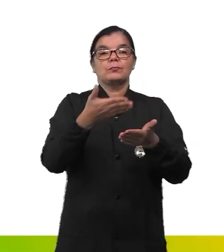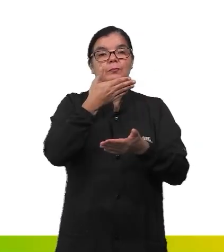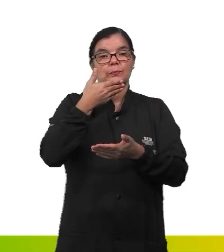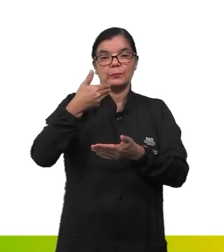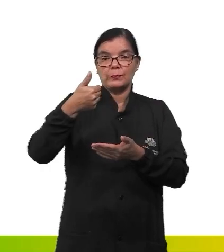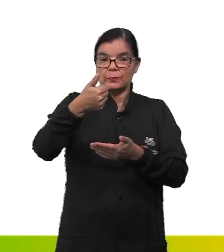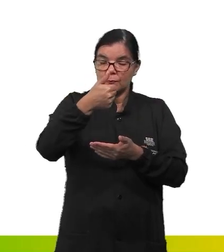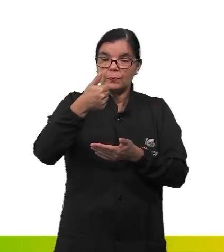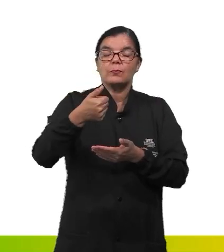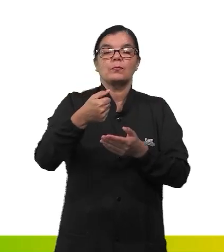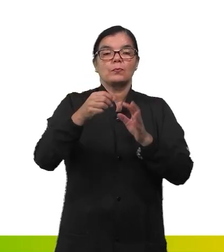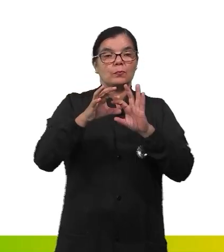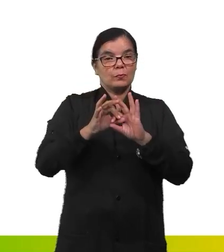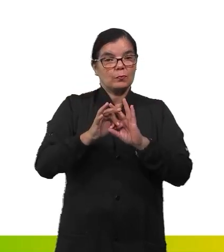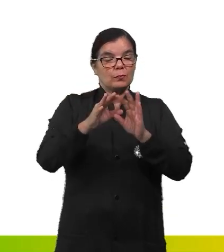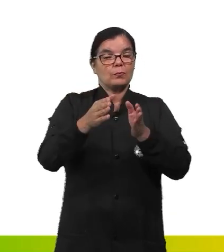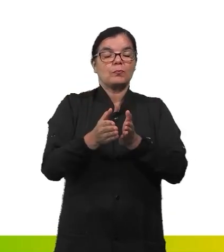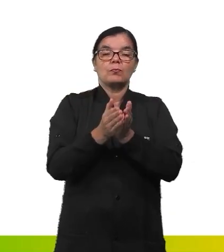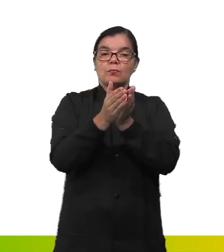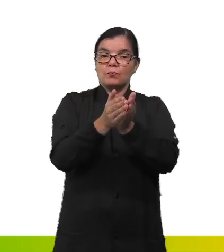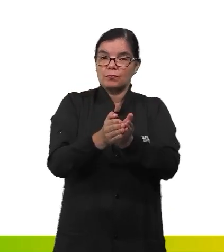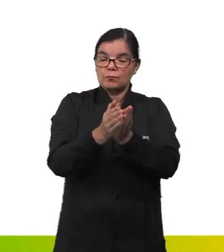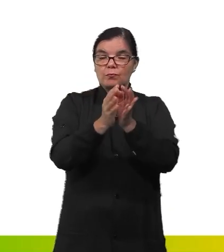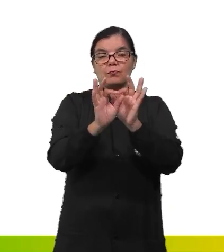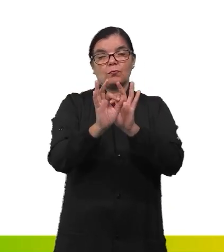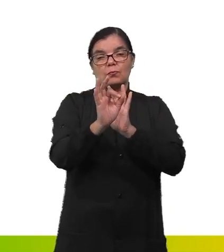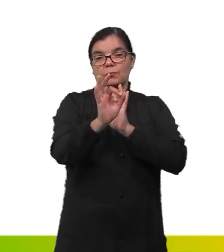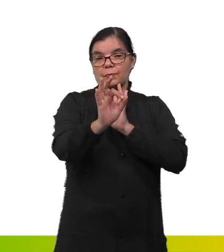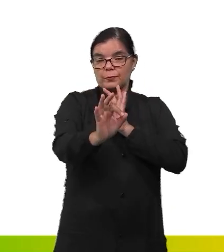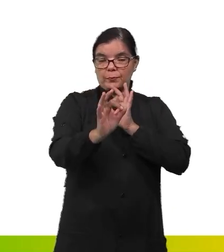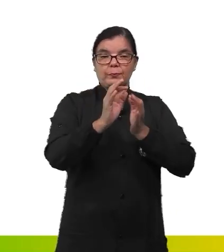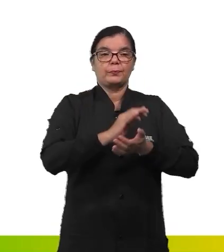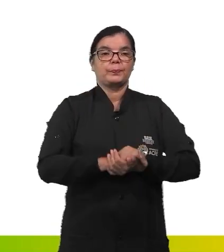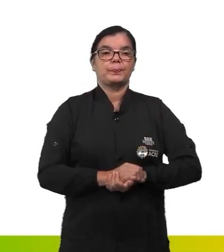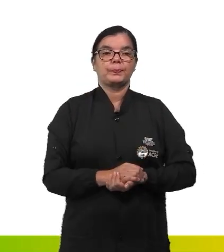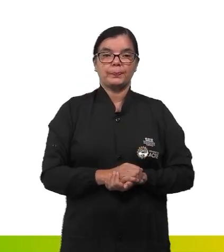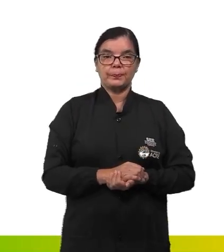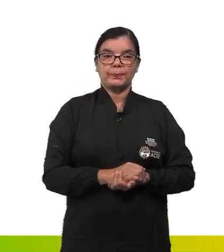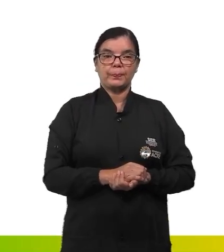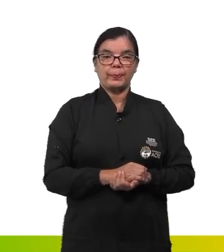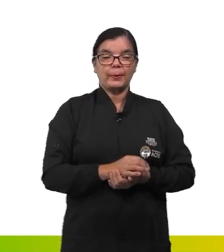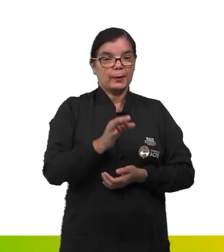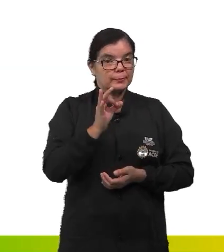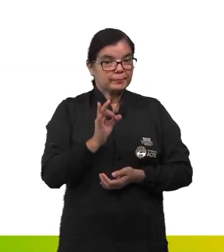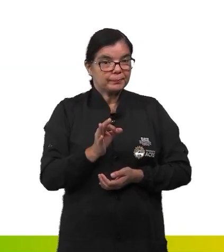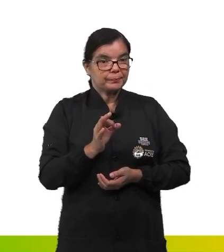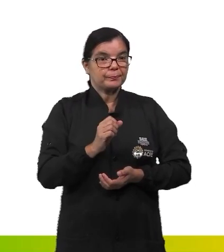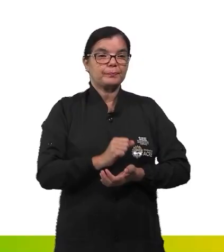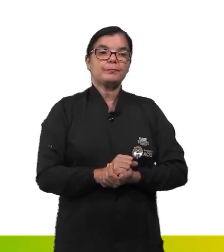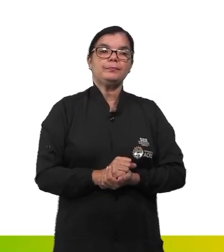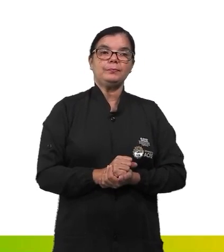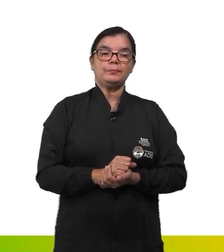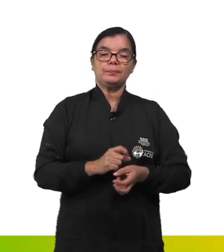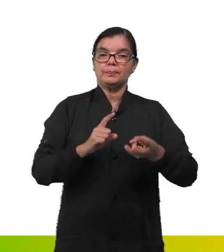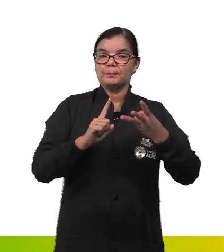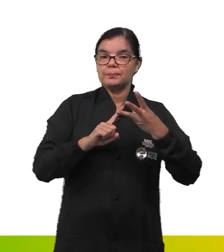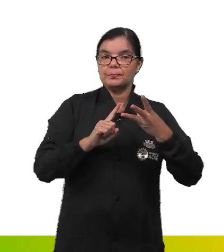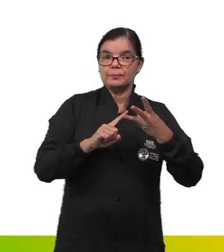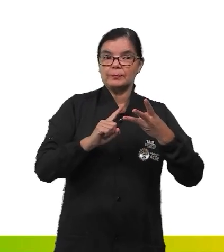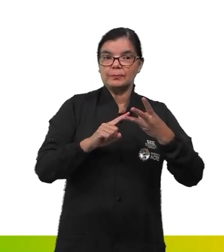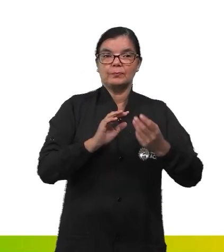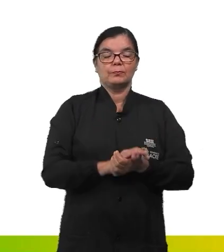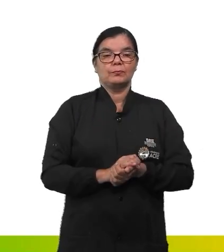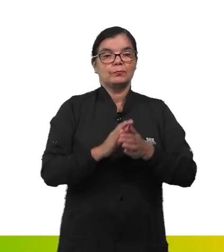manobrável que permite navegar a longas distâncias. Certo, gente? Olha a questão 3